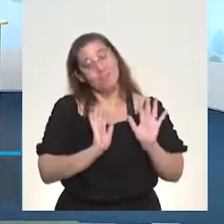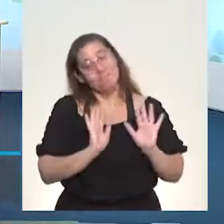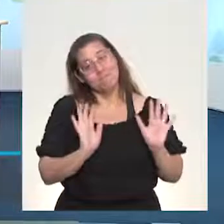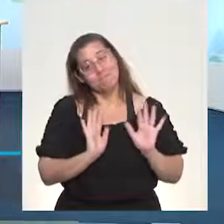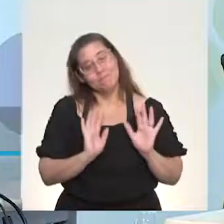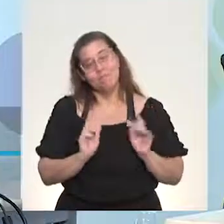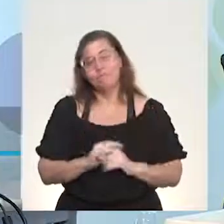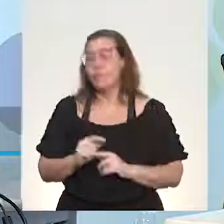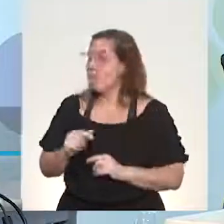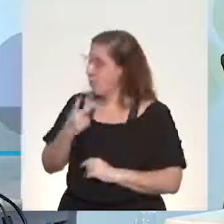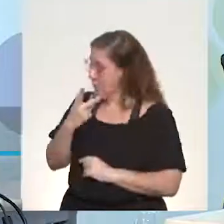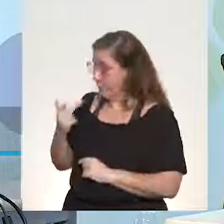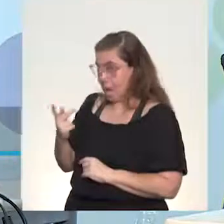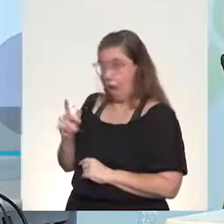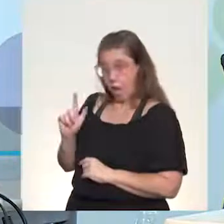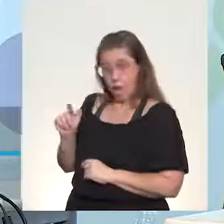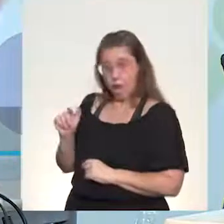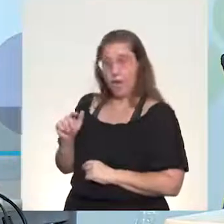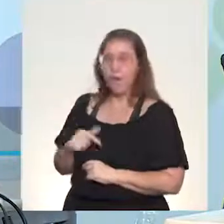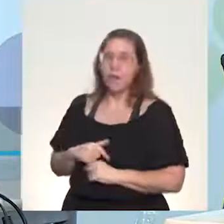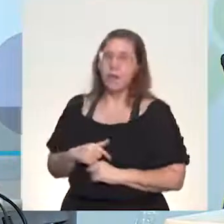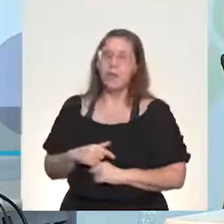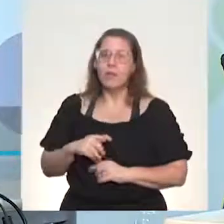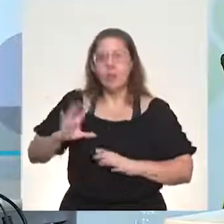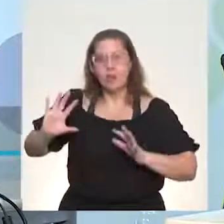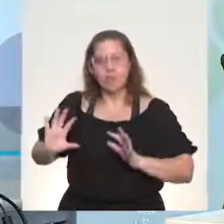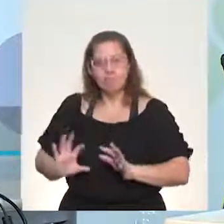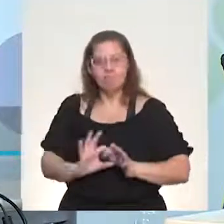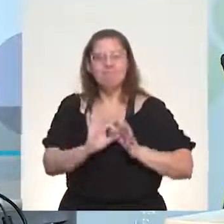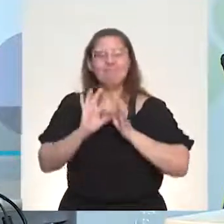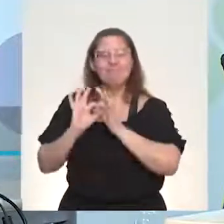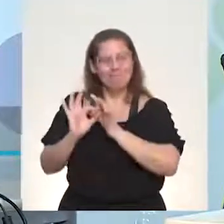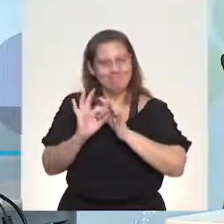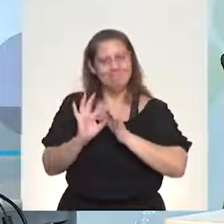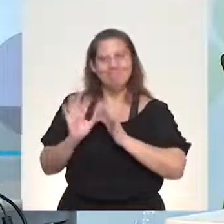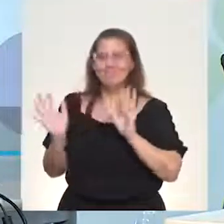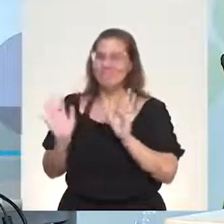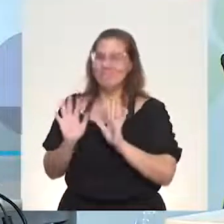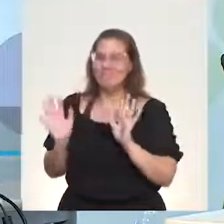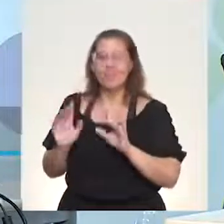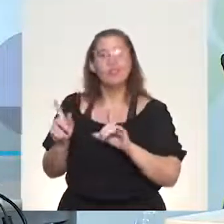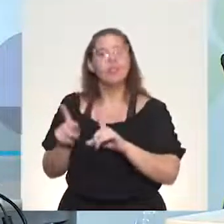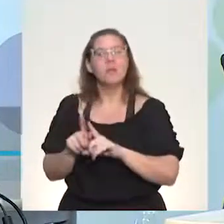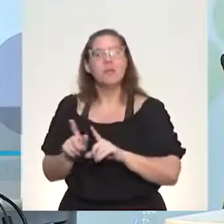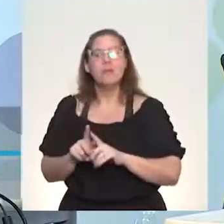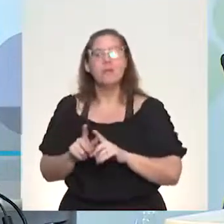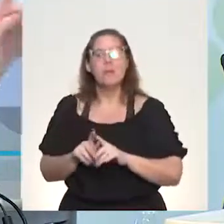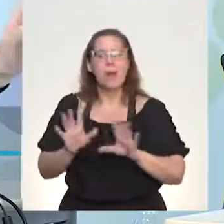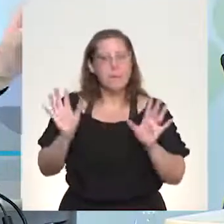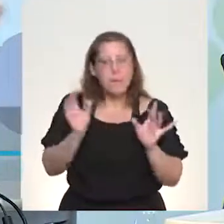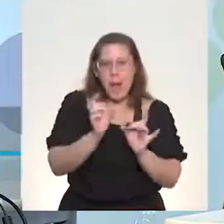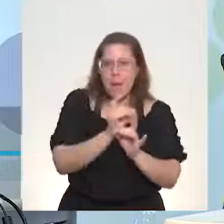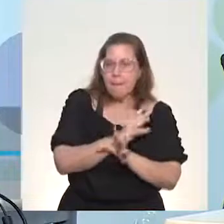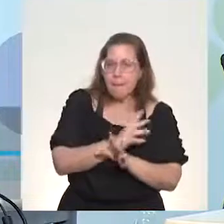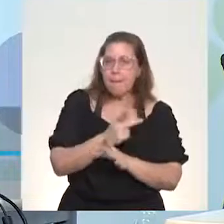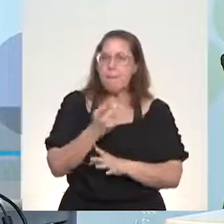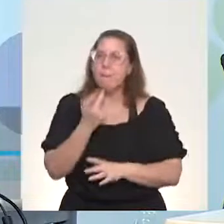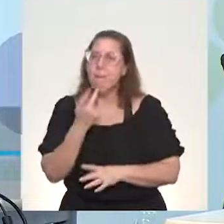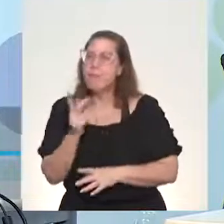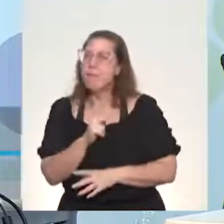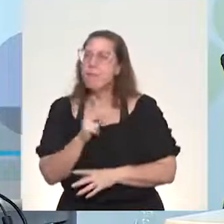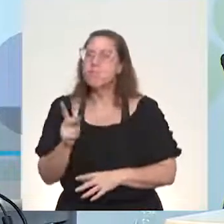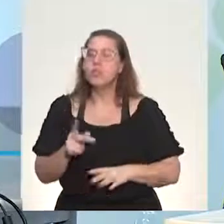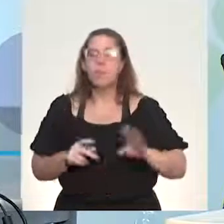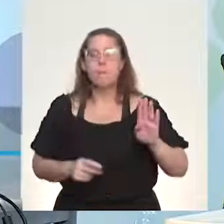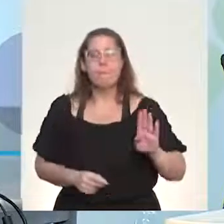dizer? Tia, eu quero me enganchar na sua despedida aqui, mas eu quero me despedir assim, fechando com chave de ouro com a fala do professor